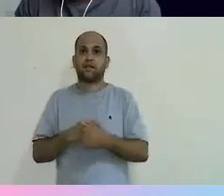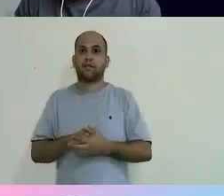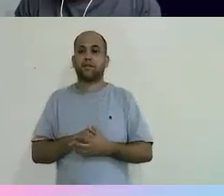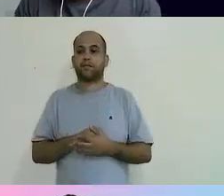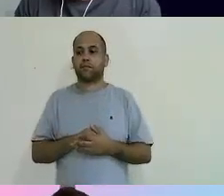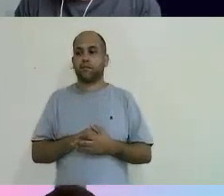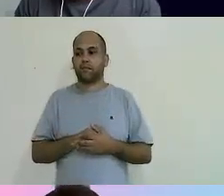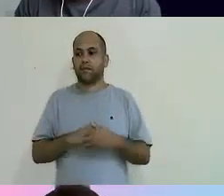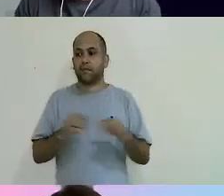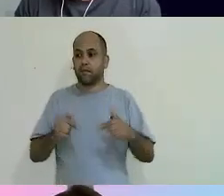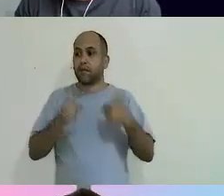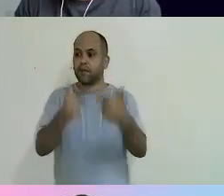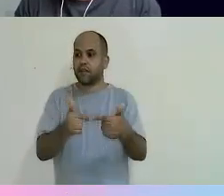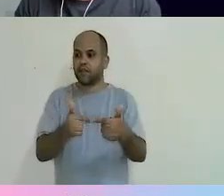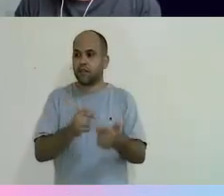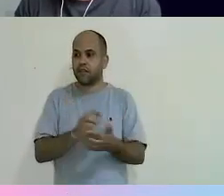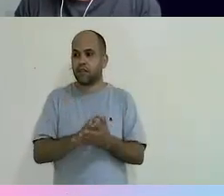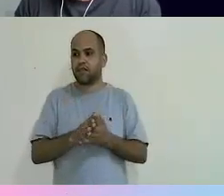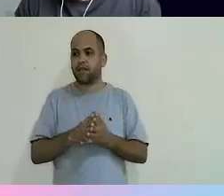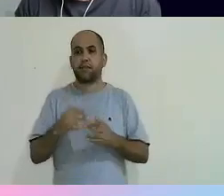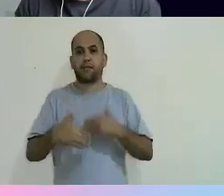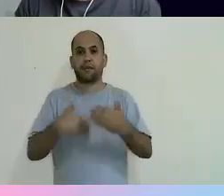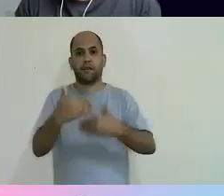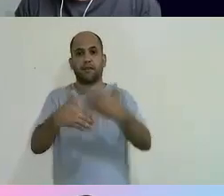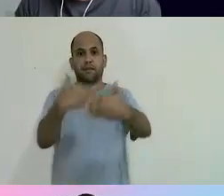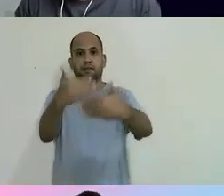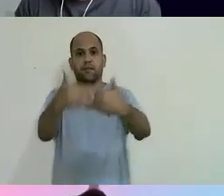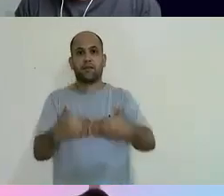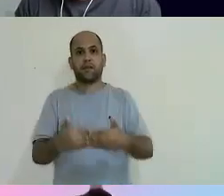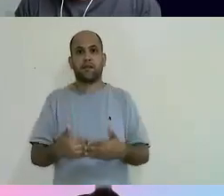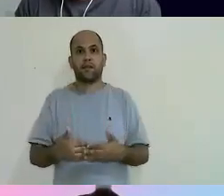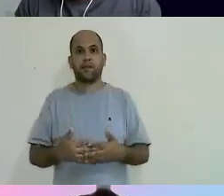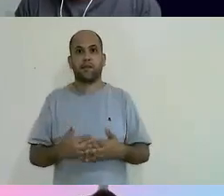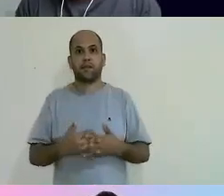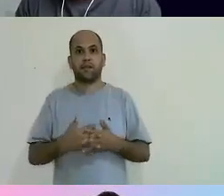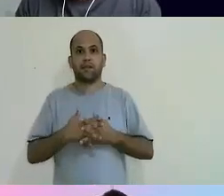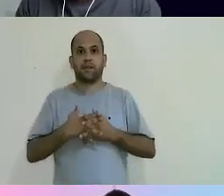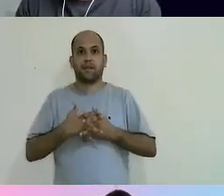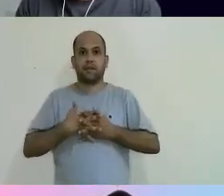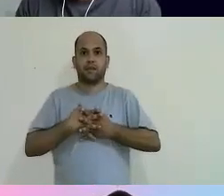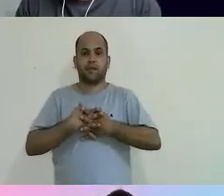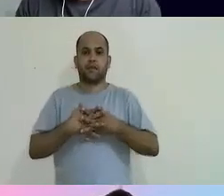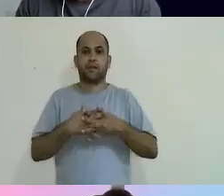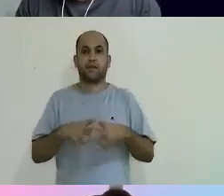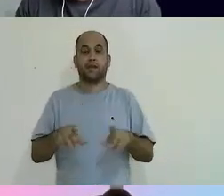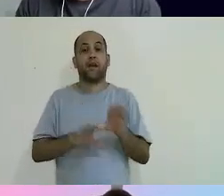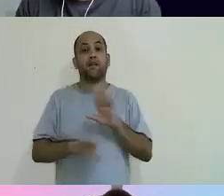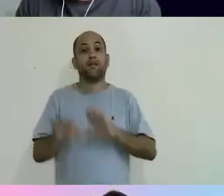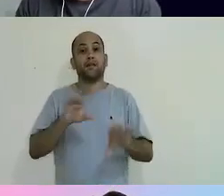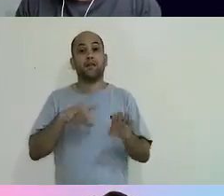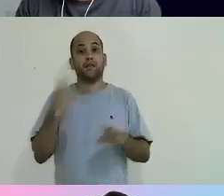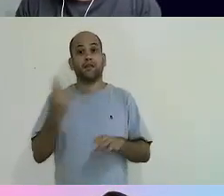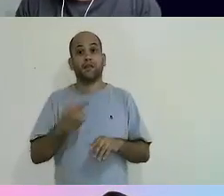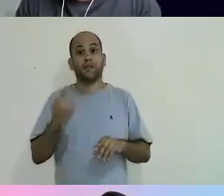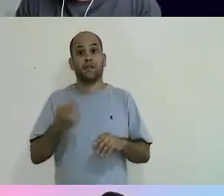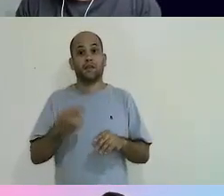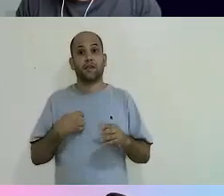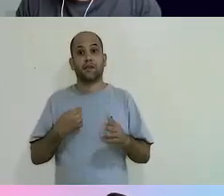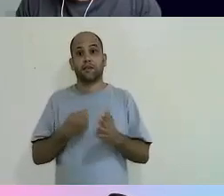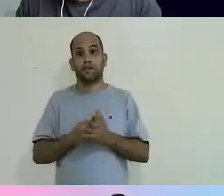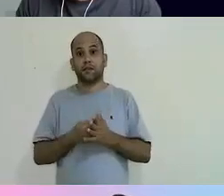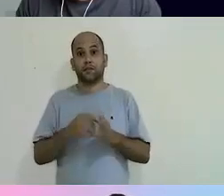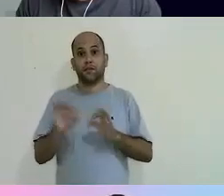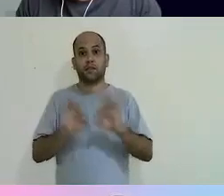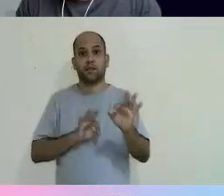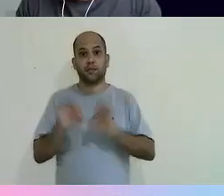para fazer, né? Para se desenvolver ou para fazer alguma coisa que você gosta. Então, às vezes, a gente fica muito em cima de um